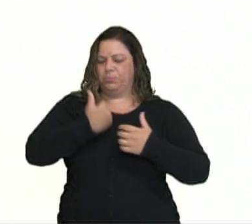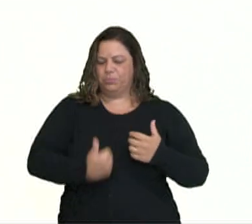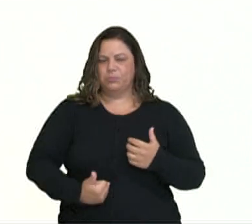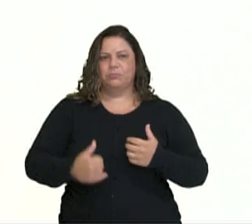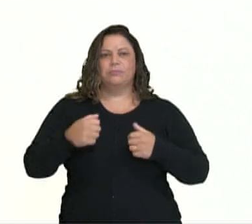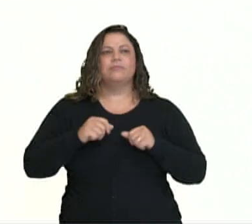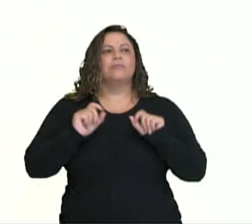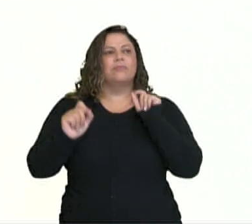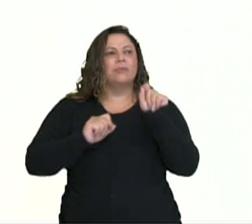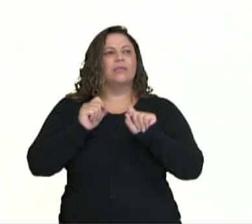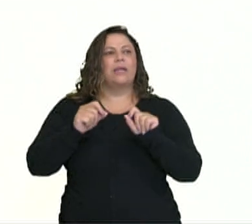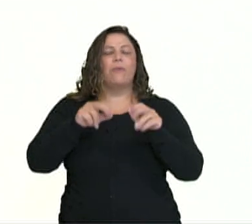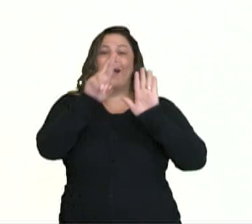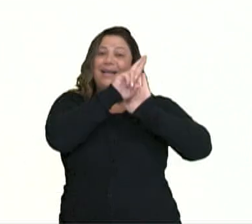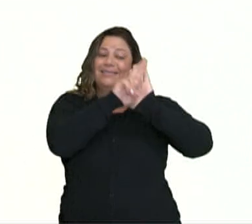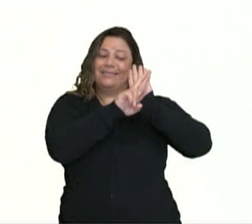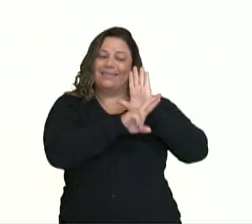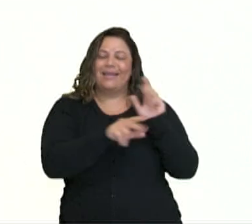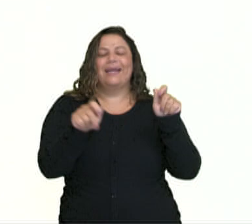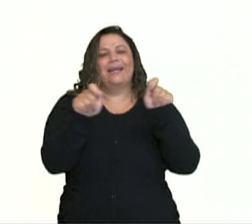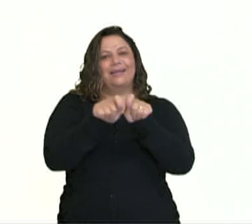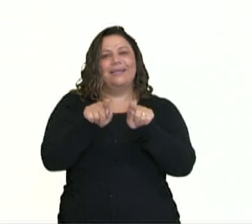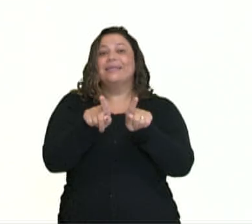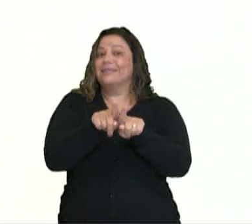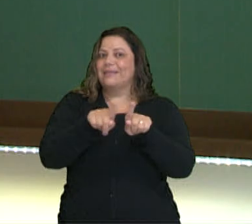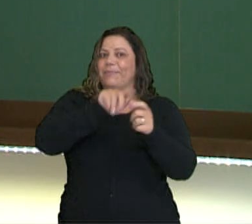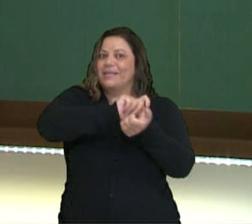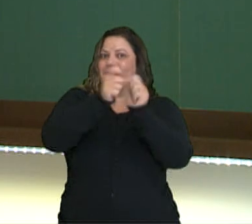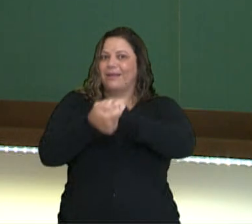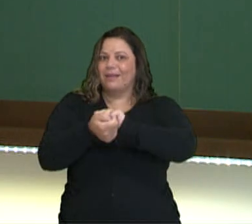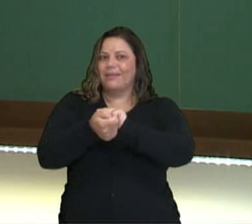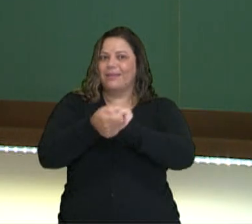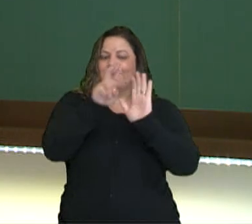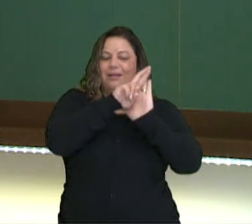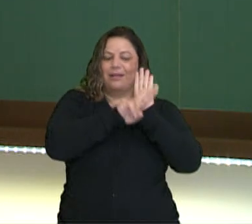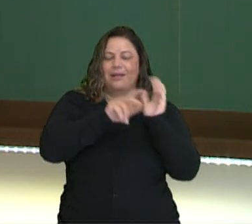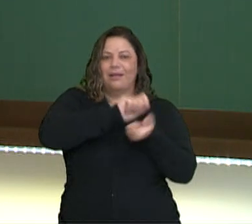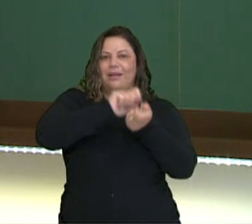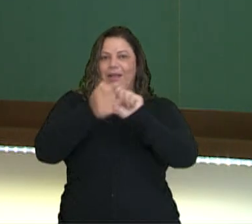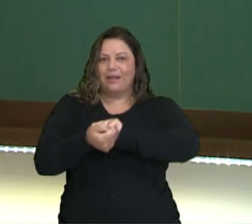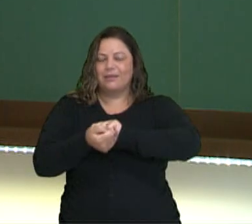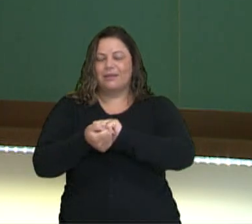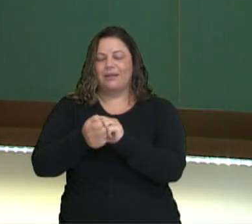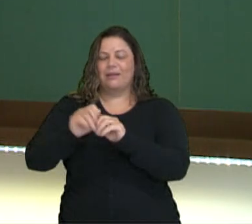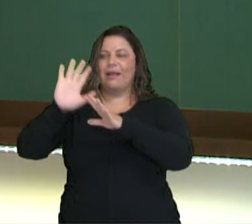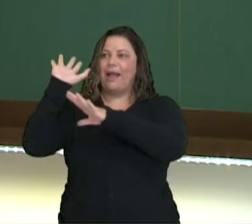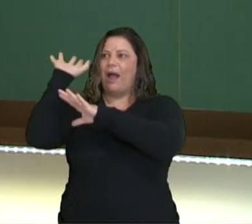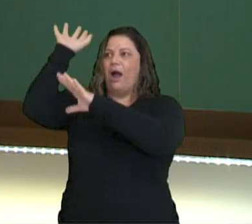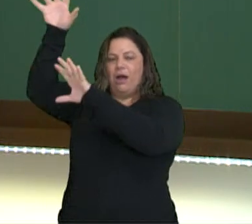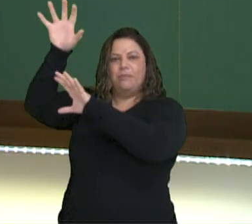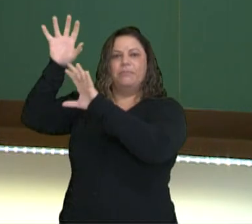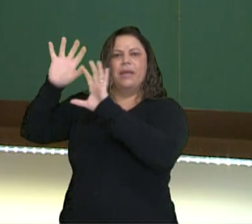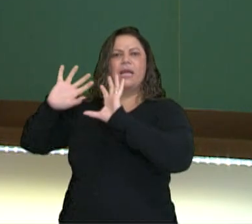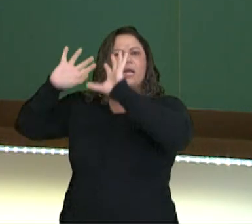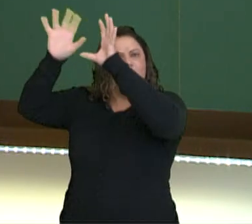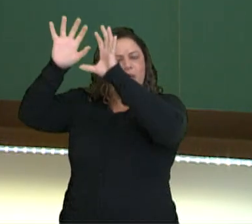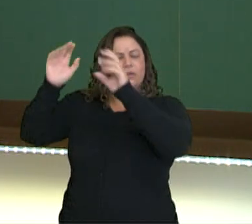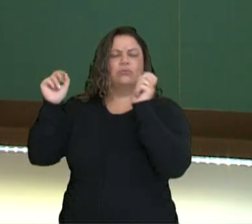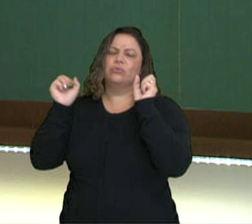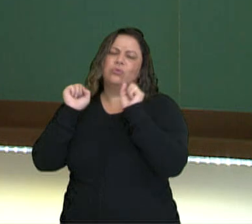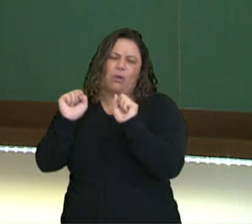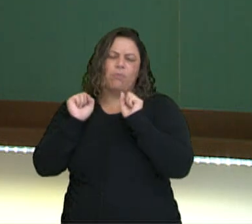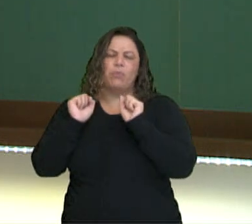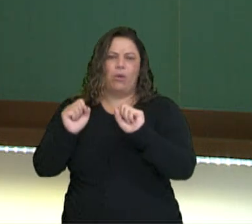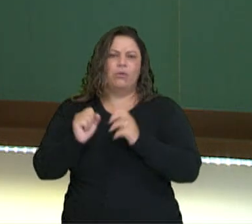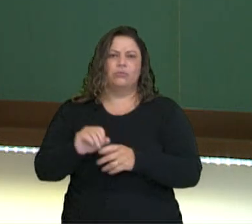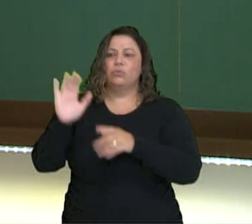arremesso lateral, e não existe impedimento, tá? Que o arremesso lateral ela pode ser realizada